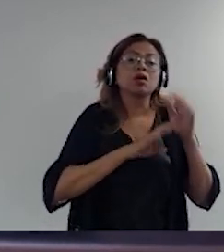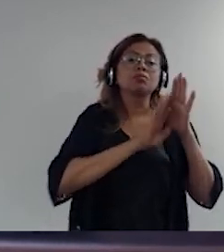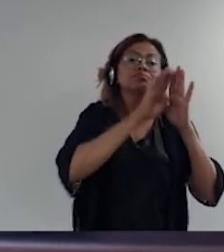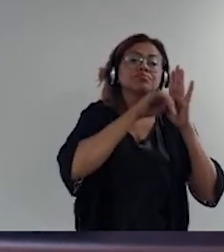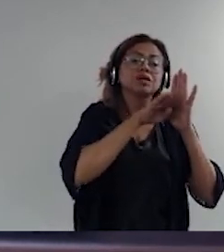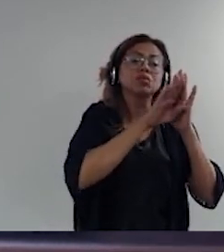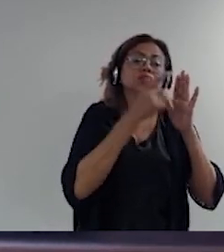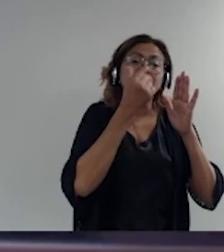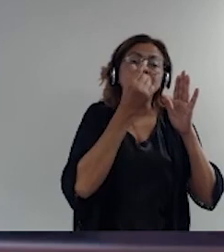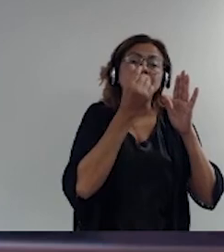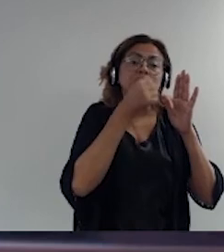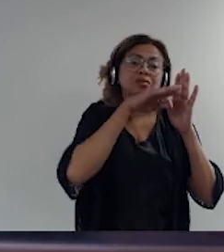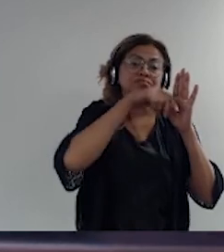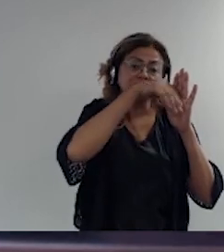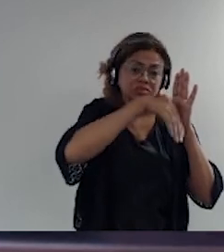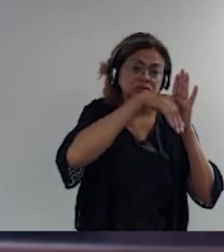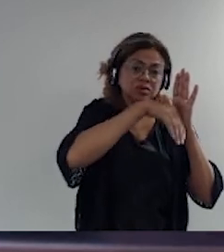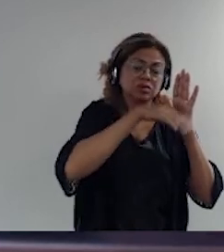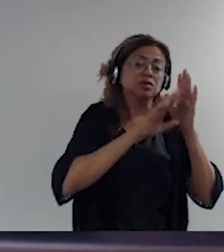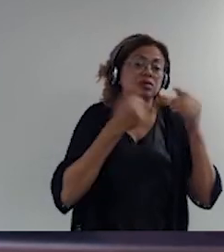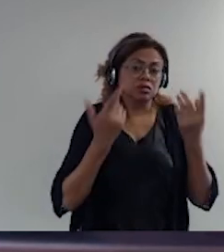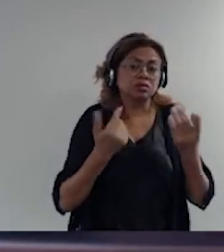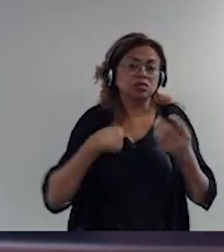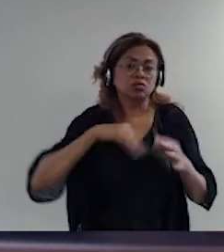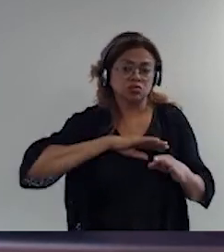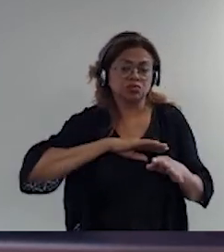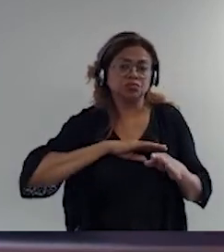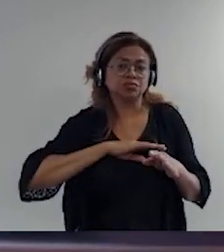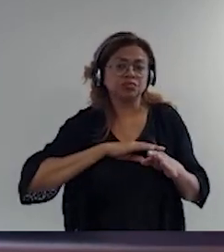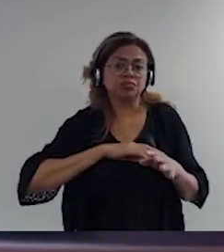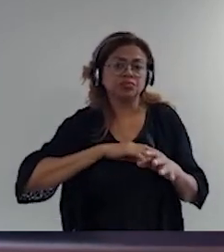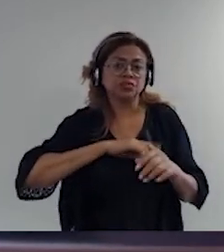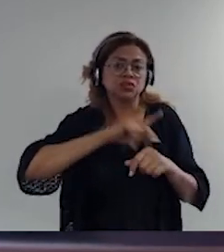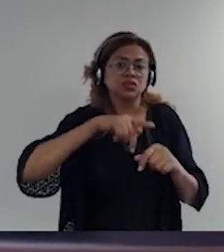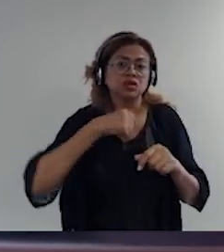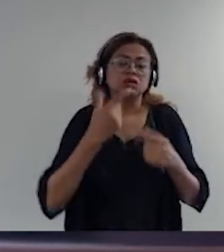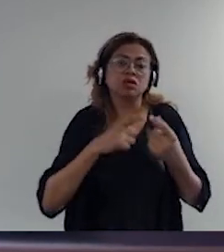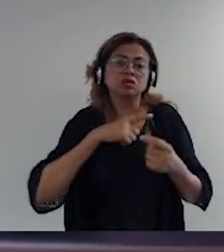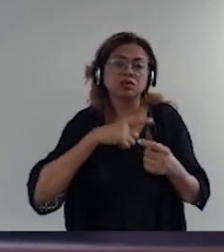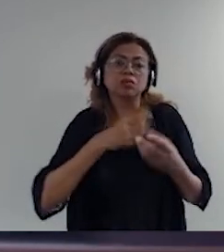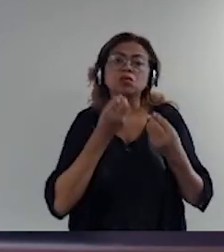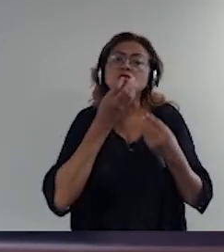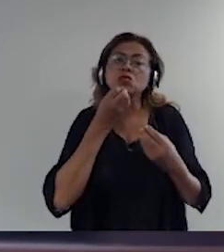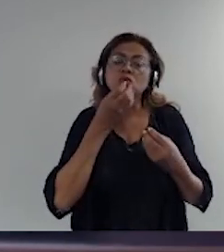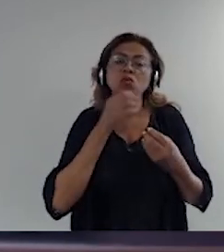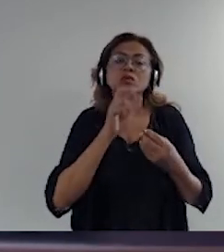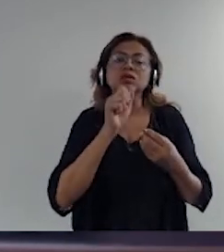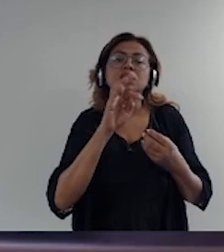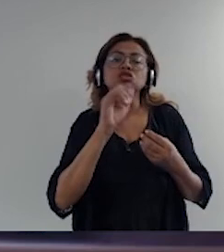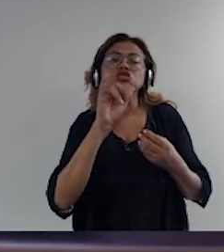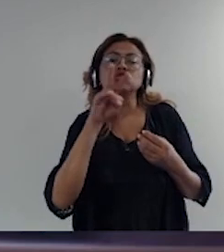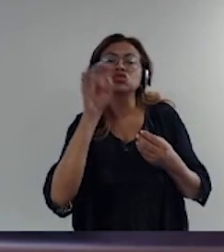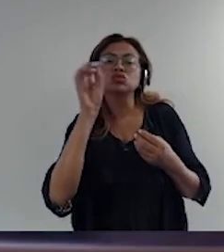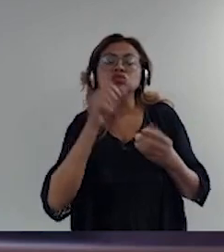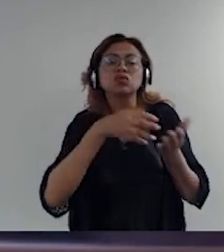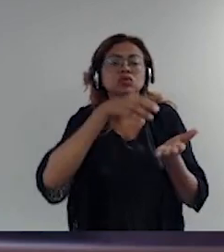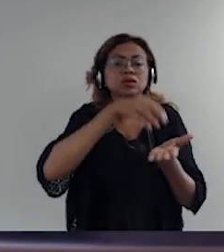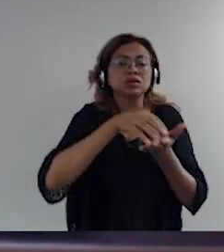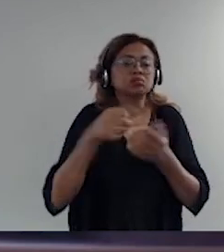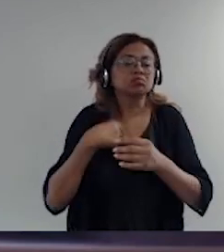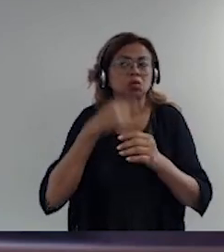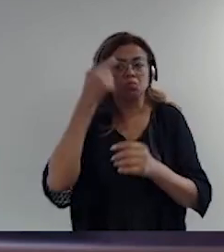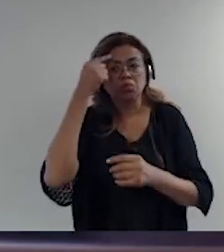está barata. E a gente tem bons ativos, né? Eu imagino que seja essa